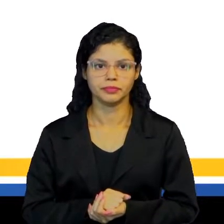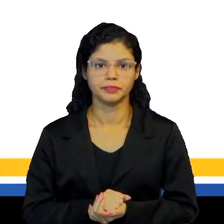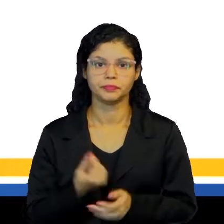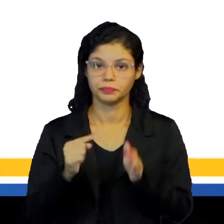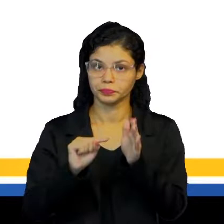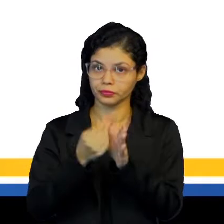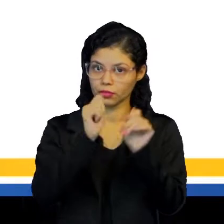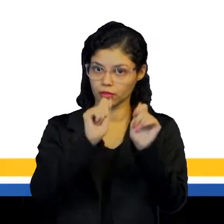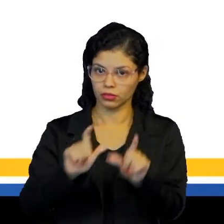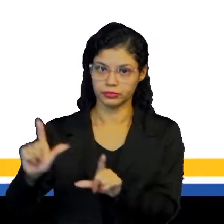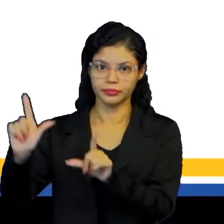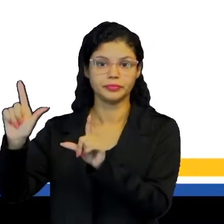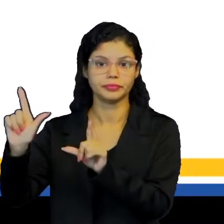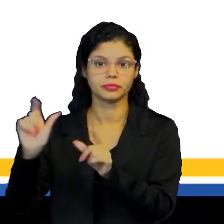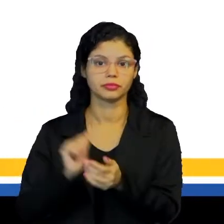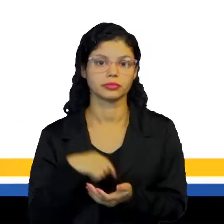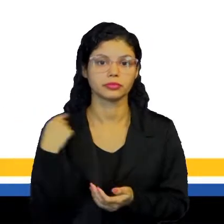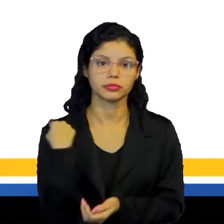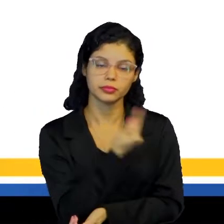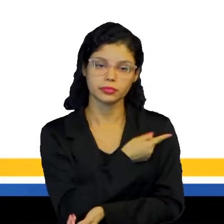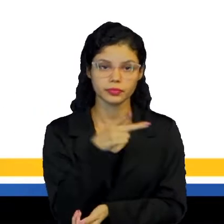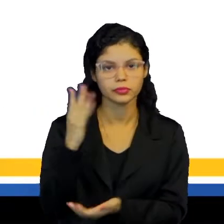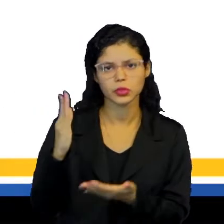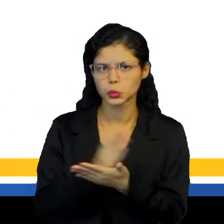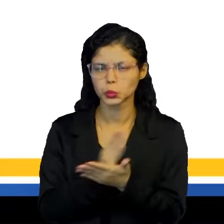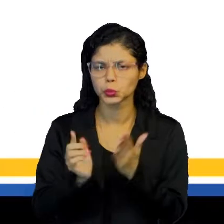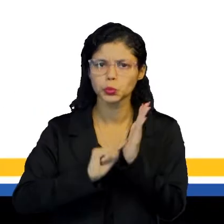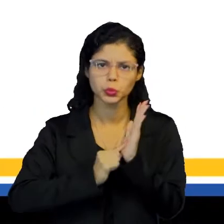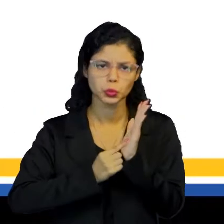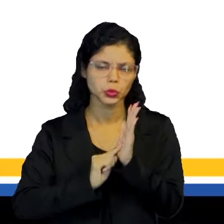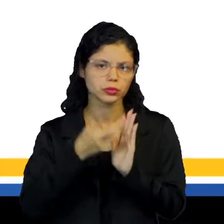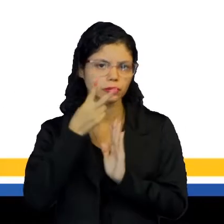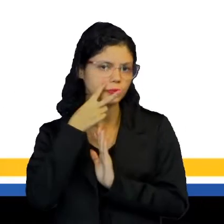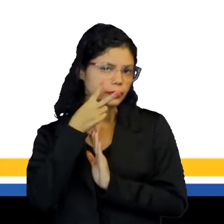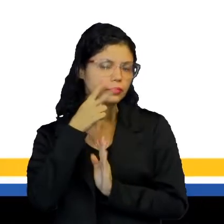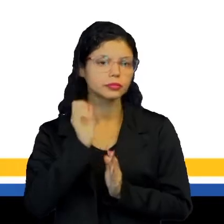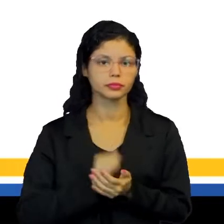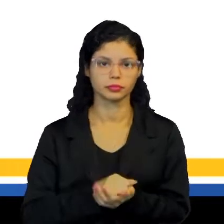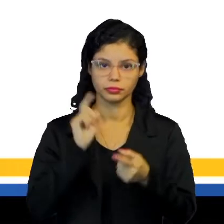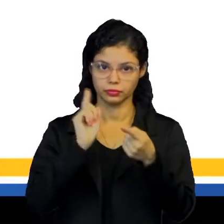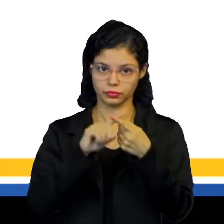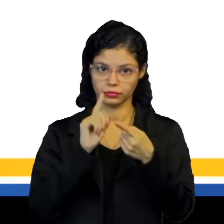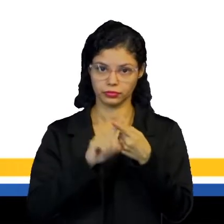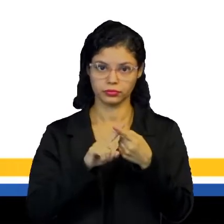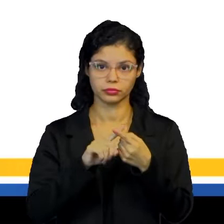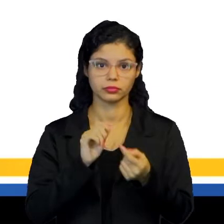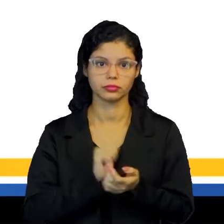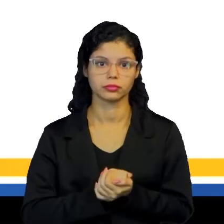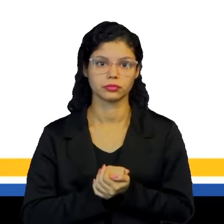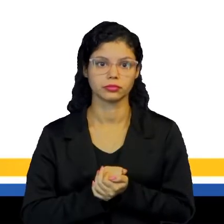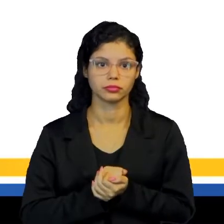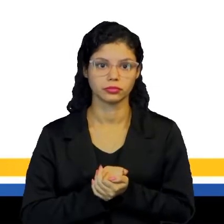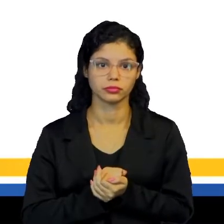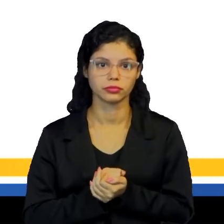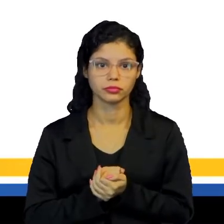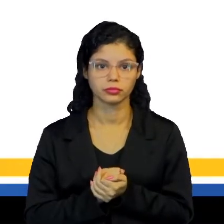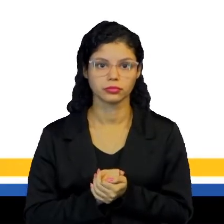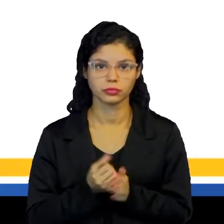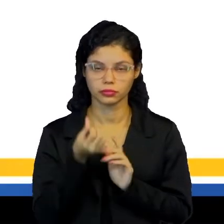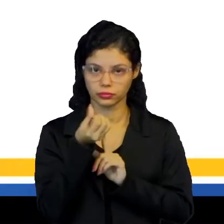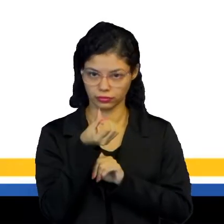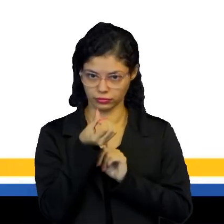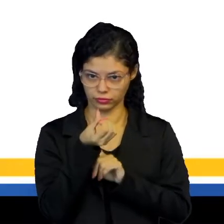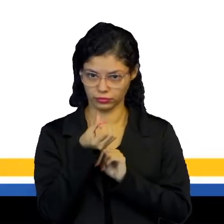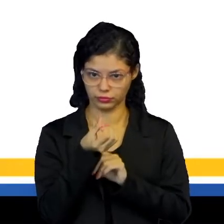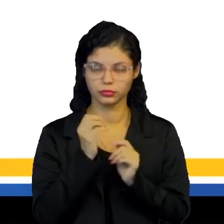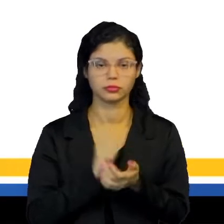No primeiro slide, a gente vai falar alguns pontos. Então observe aí no primeiro e no segundo que nós temos 6